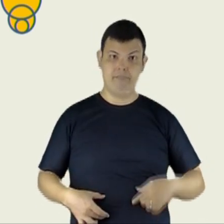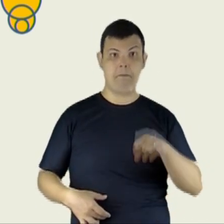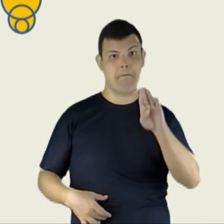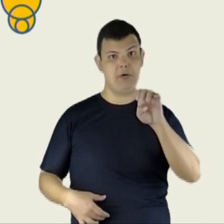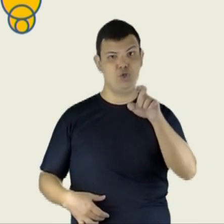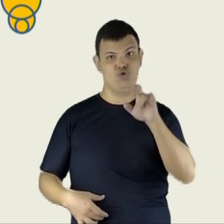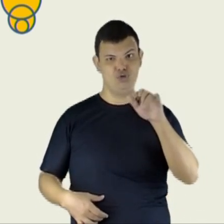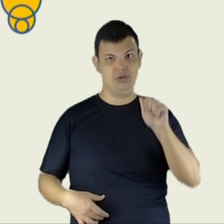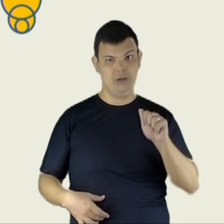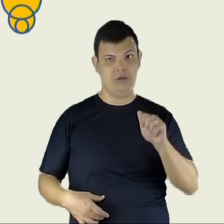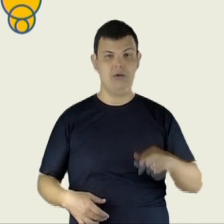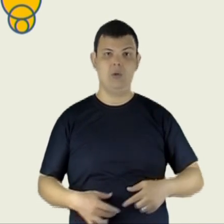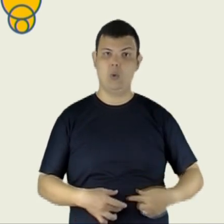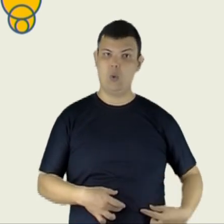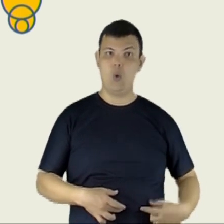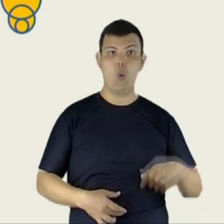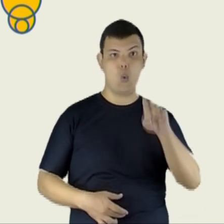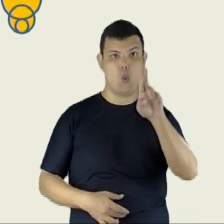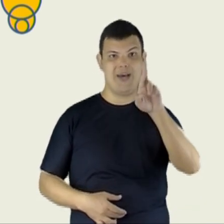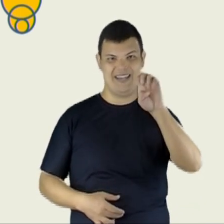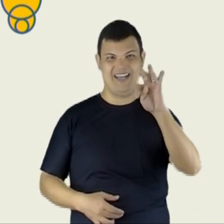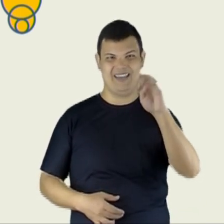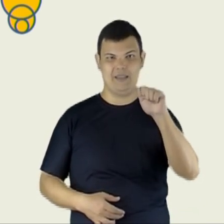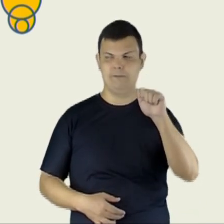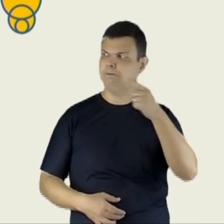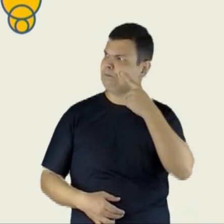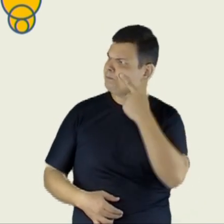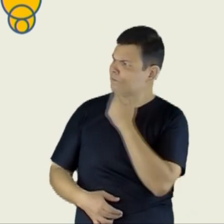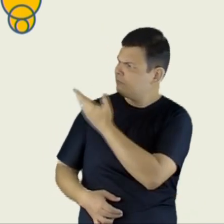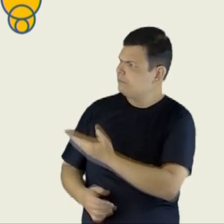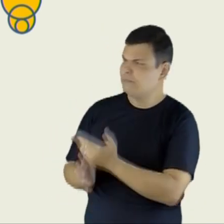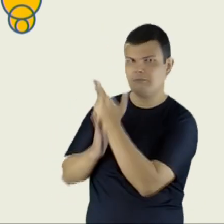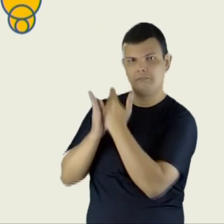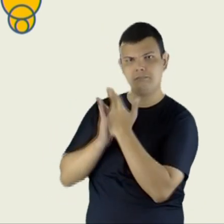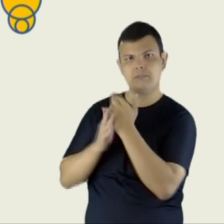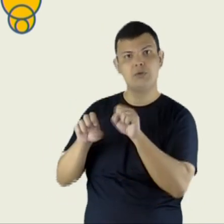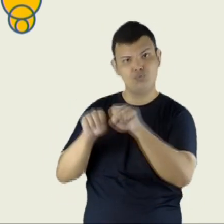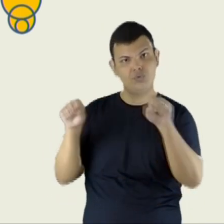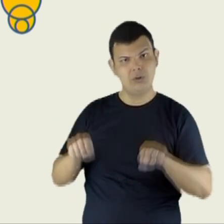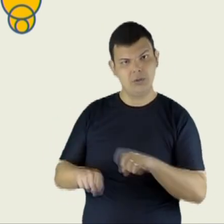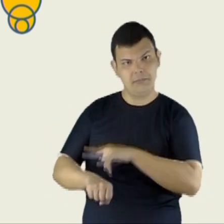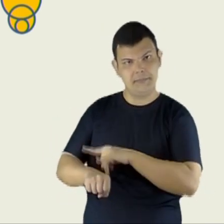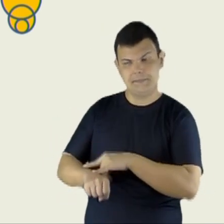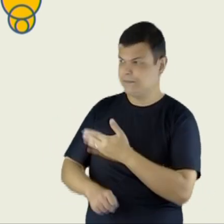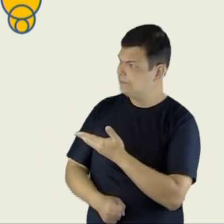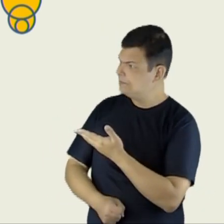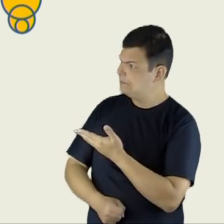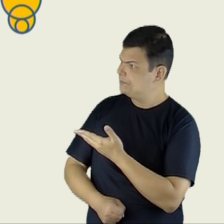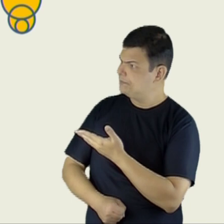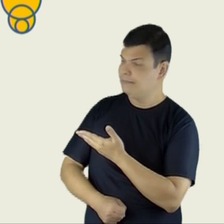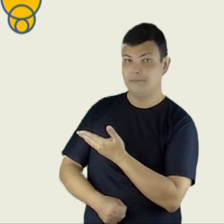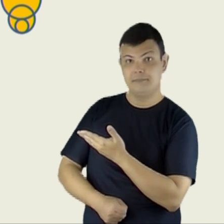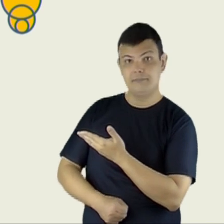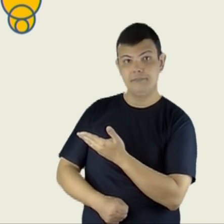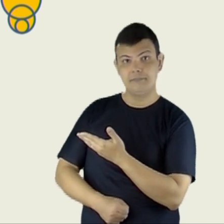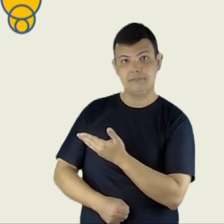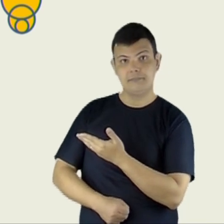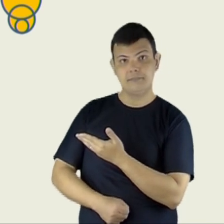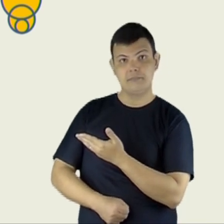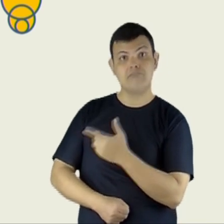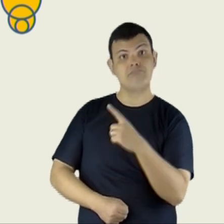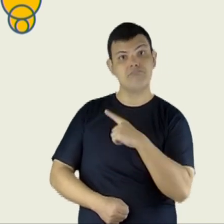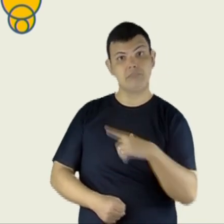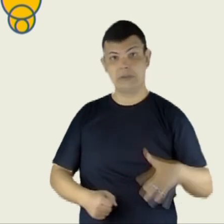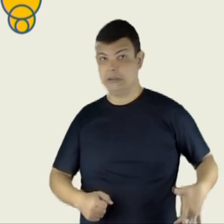Então eu trouxe para vocês aqui uma imagem. Olha aí como é que funciona esse sistema. Estão acompanhando? Então, nós temos aí